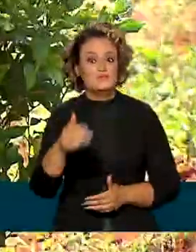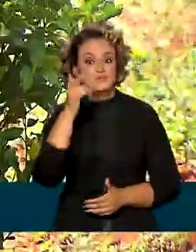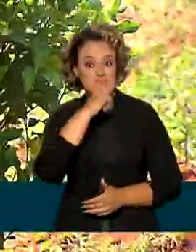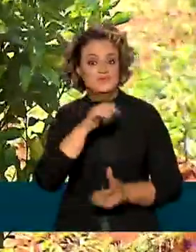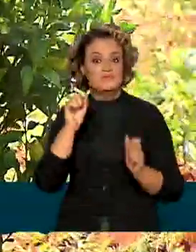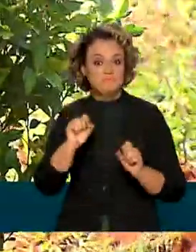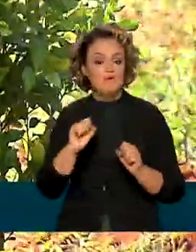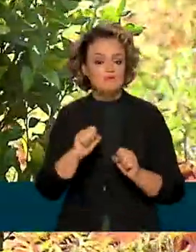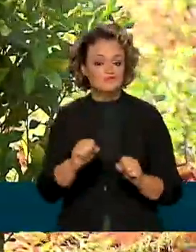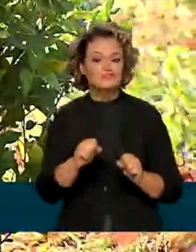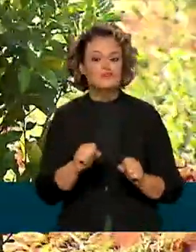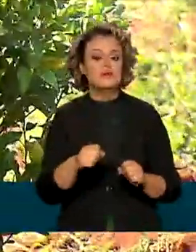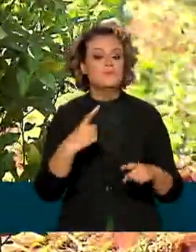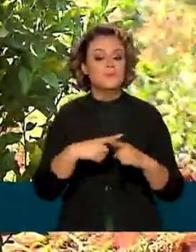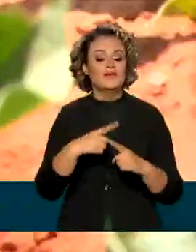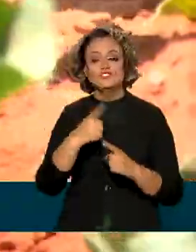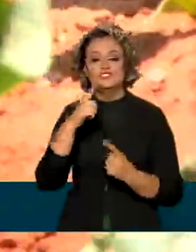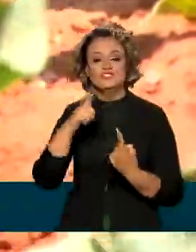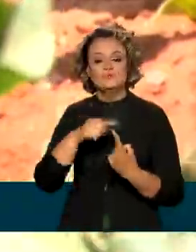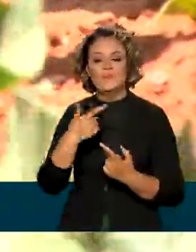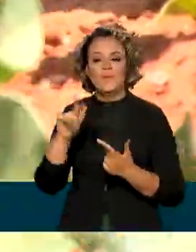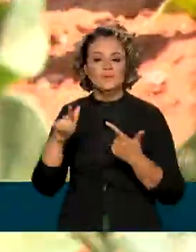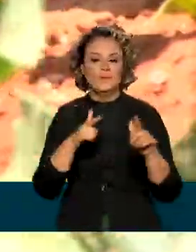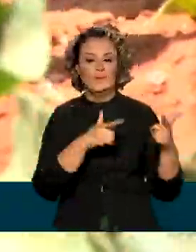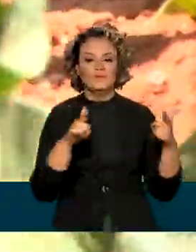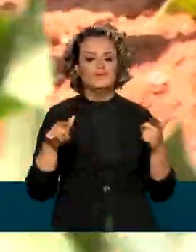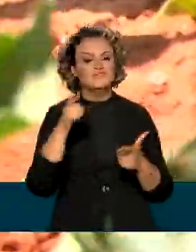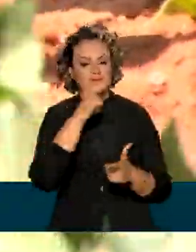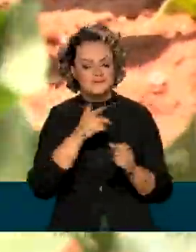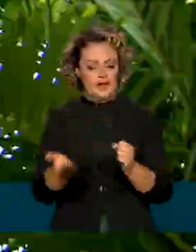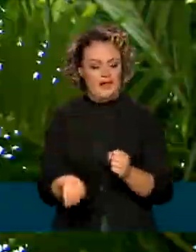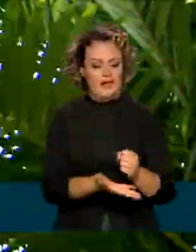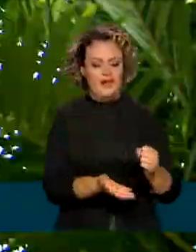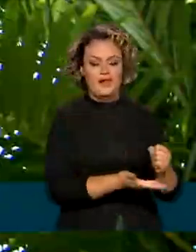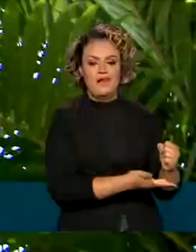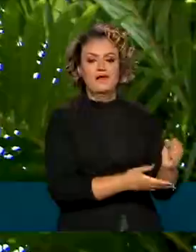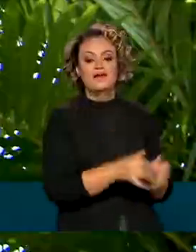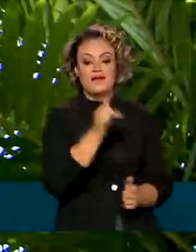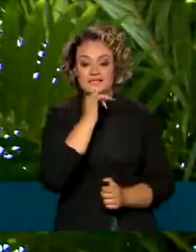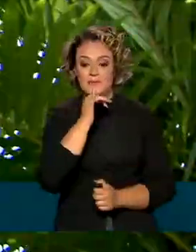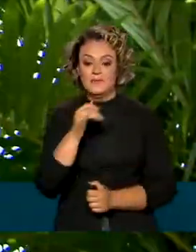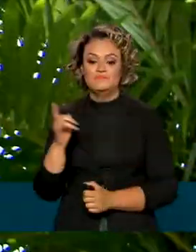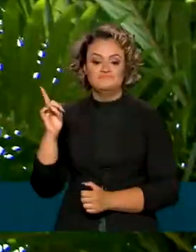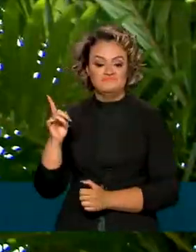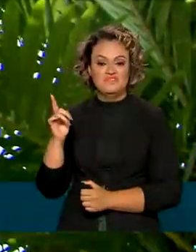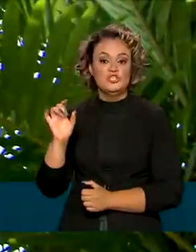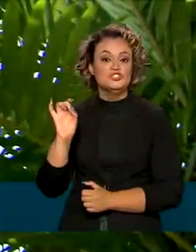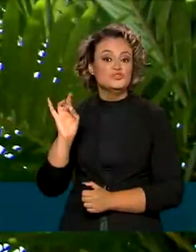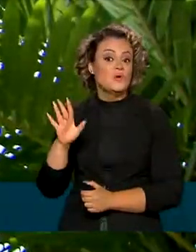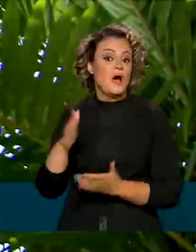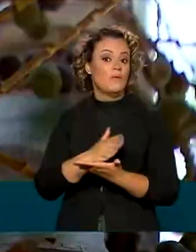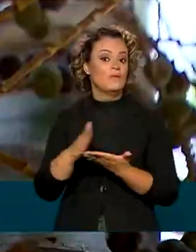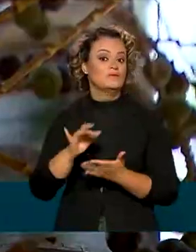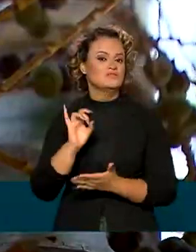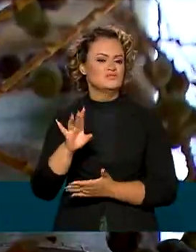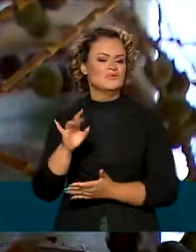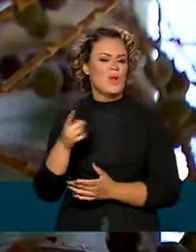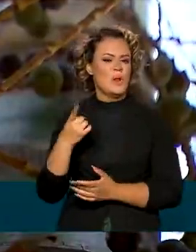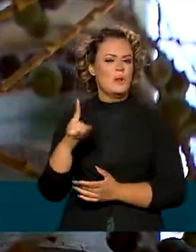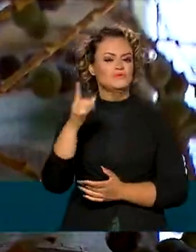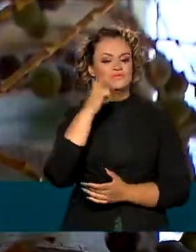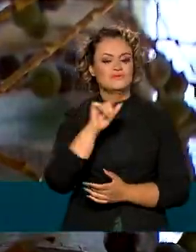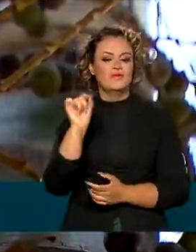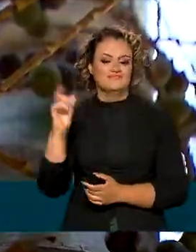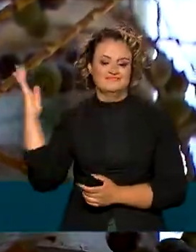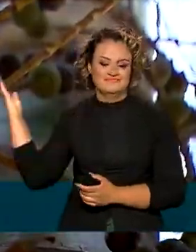mais assim que novas espécies estiverem em ponto de colheita. Uma delas só costuma florescer bem longe daqui,